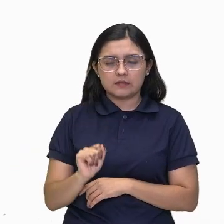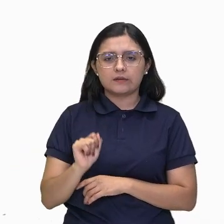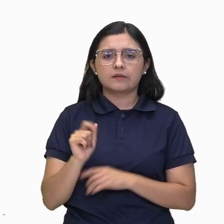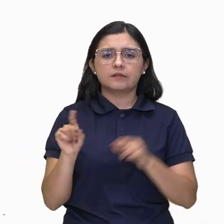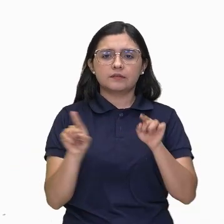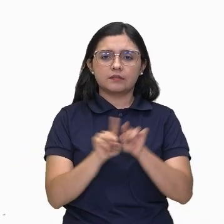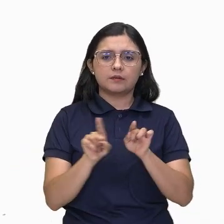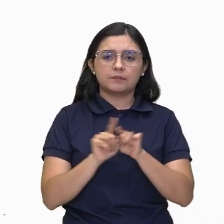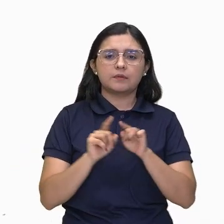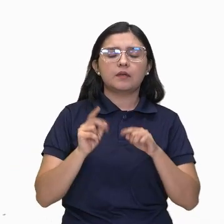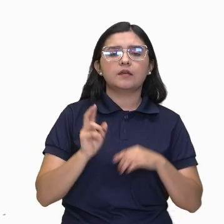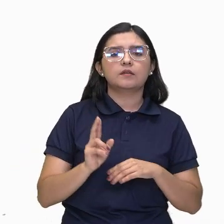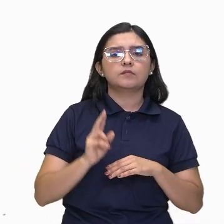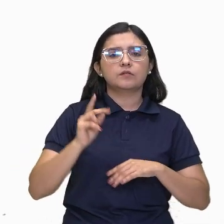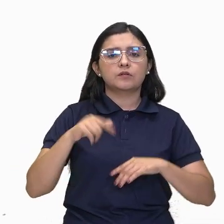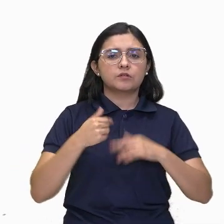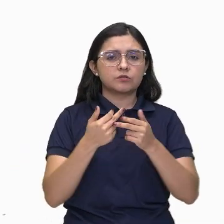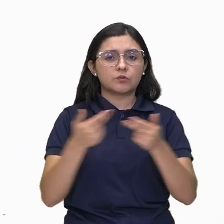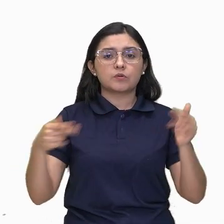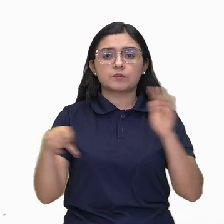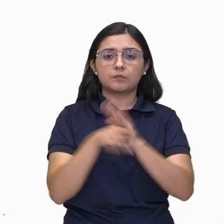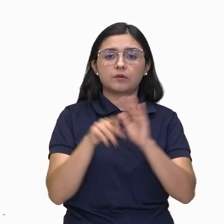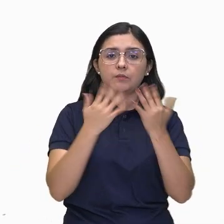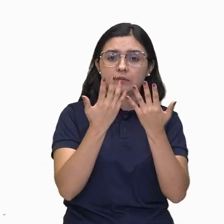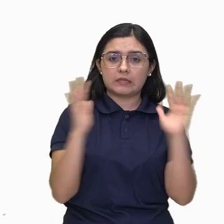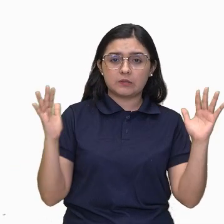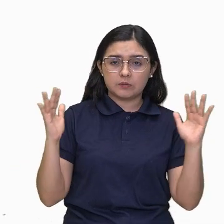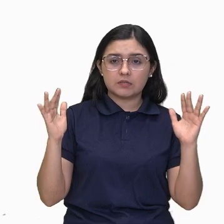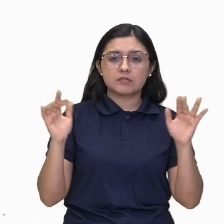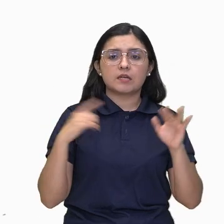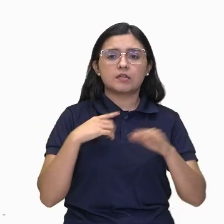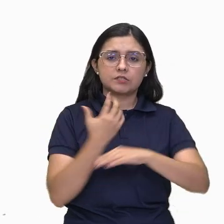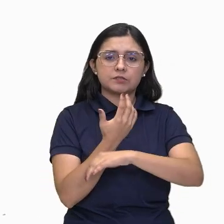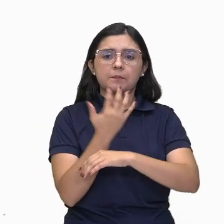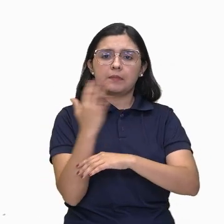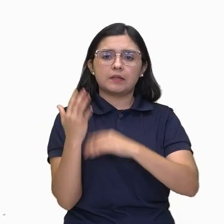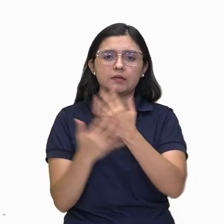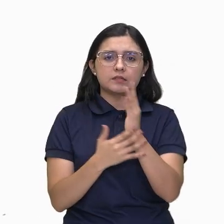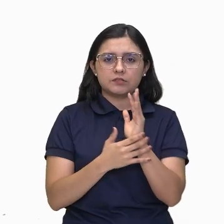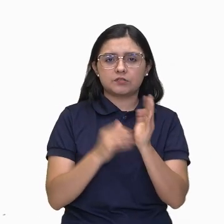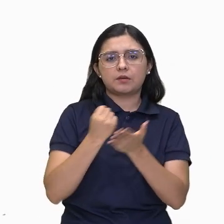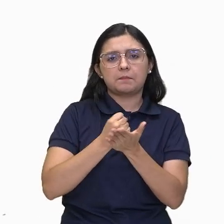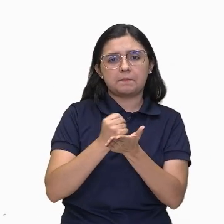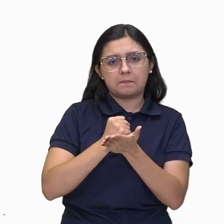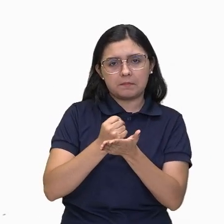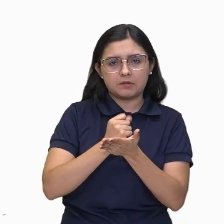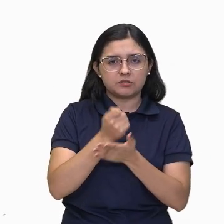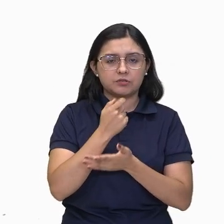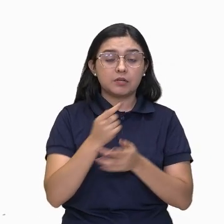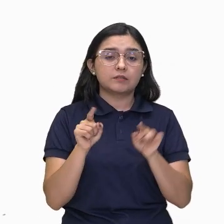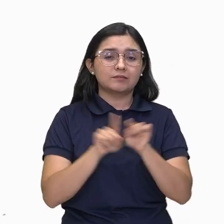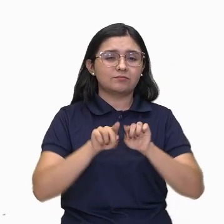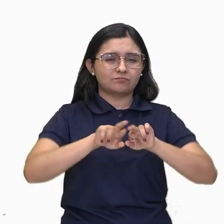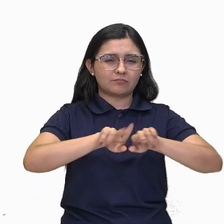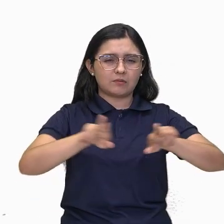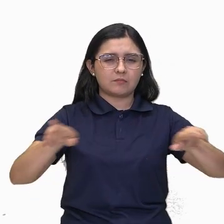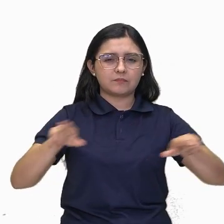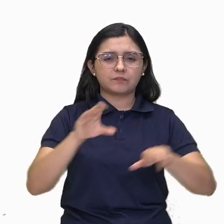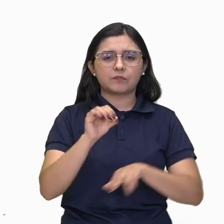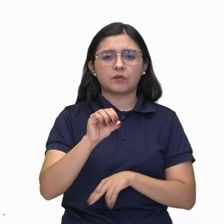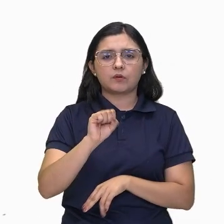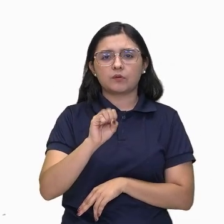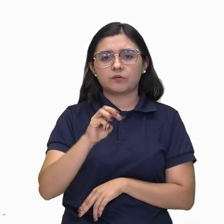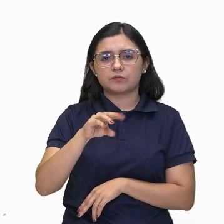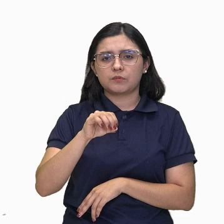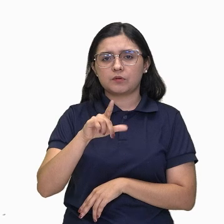os recursos da natureza, com as plantas medicinais. É muito amplo essa cosmologia, né, que traz também